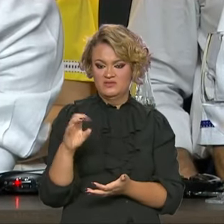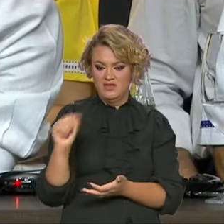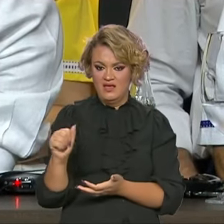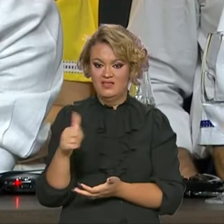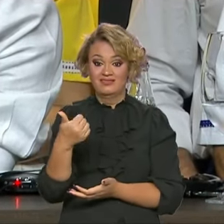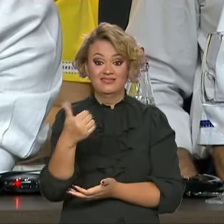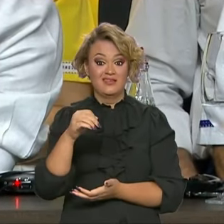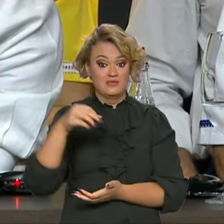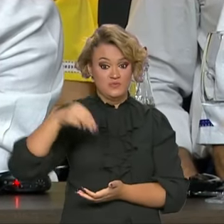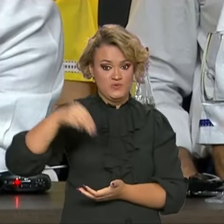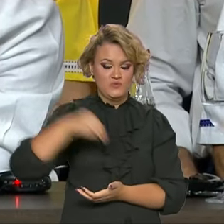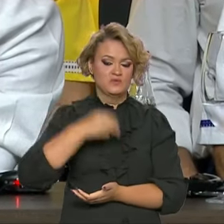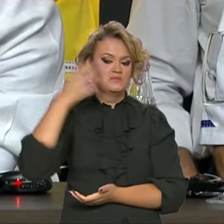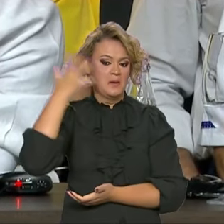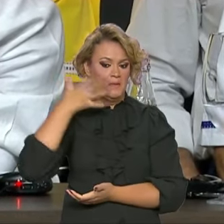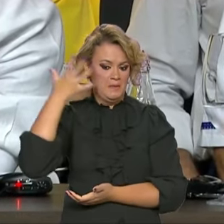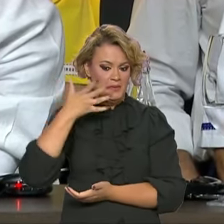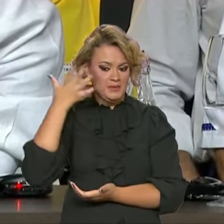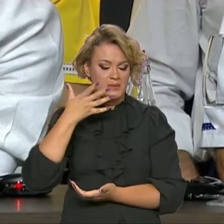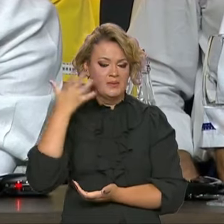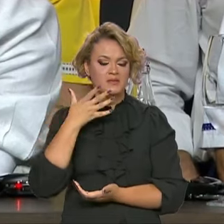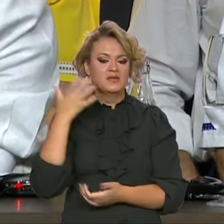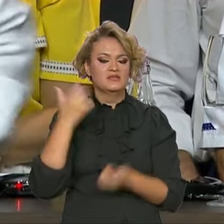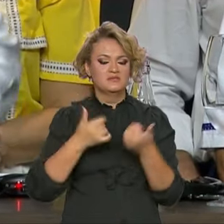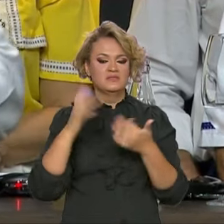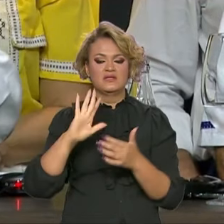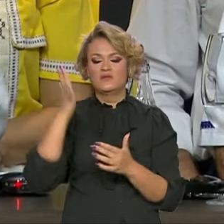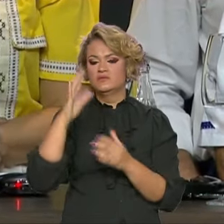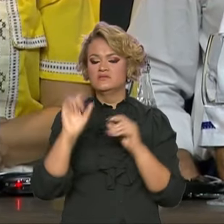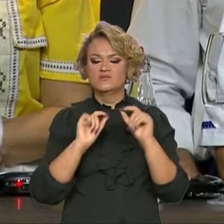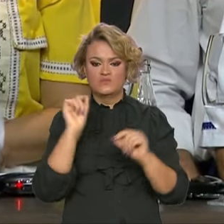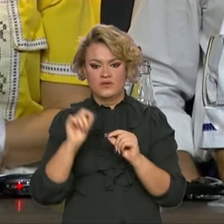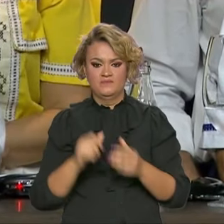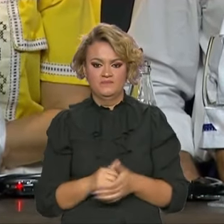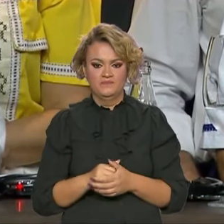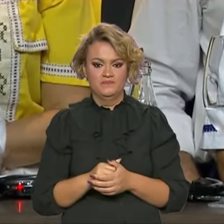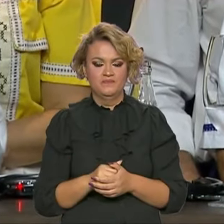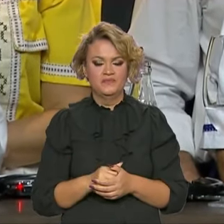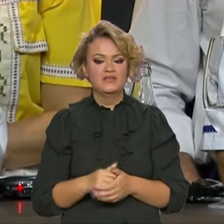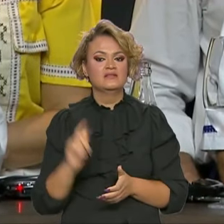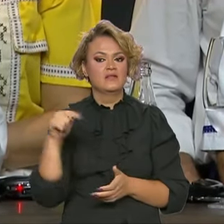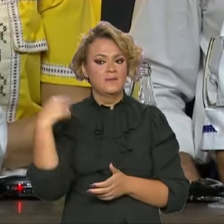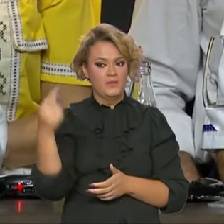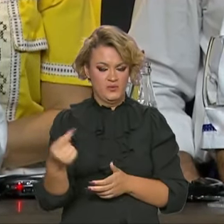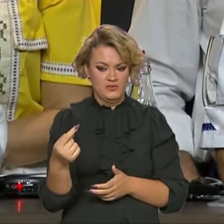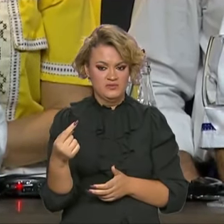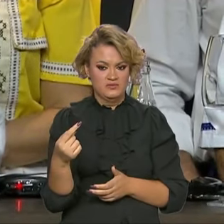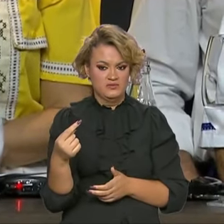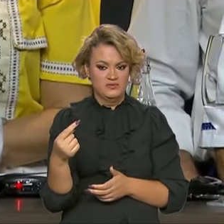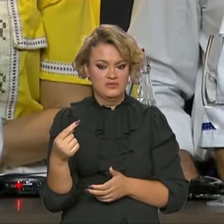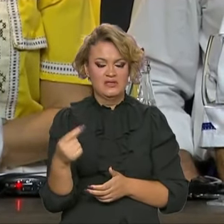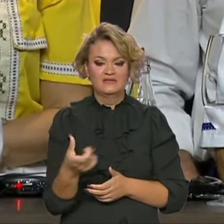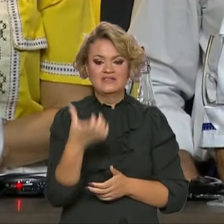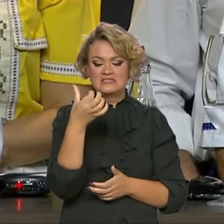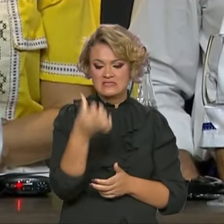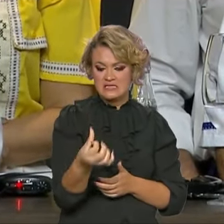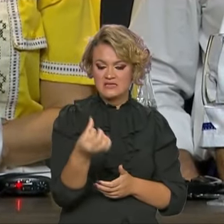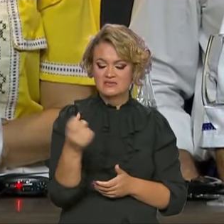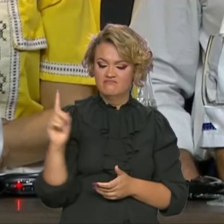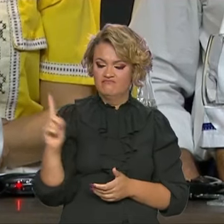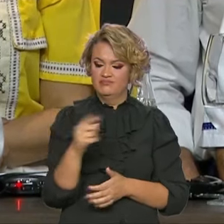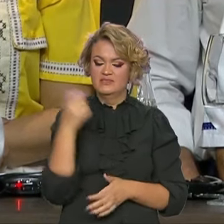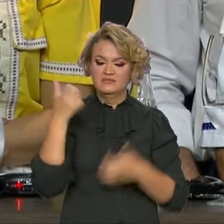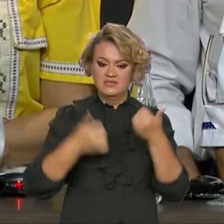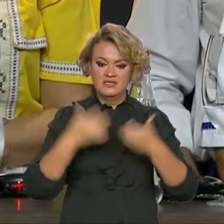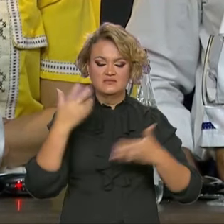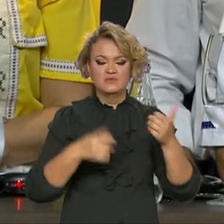terá 10 minutos para nos informar sobre a situação atual da organização. Em seguida, teremos 6 intervenções de